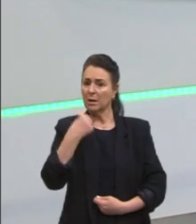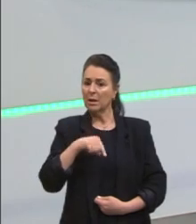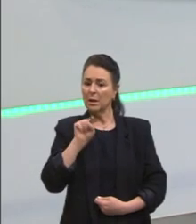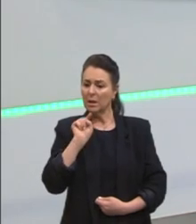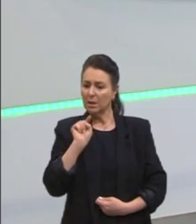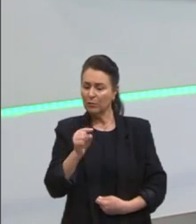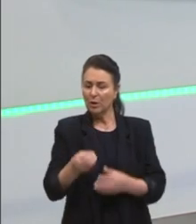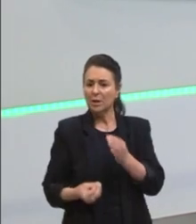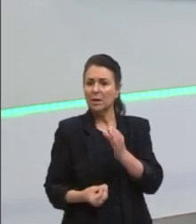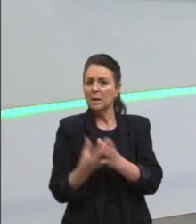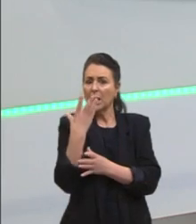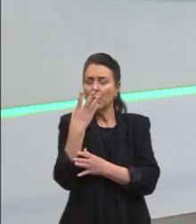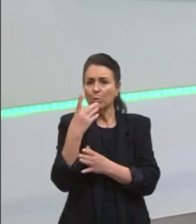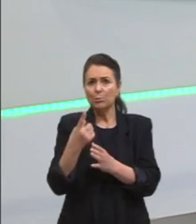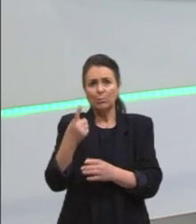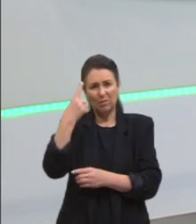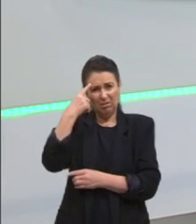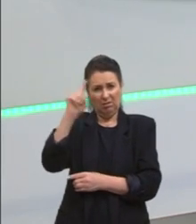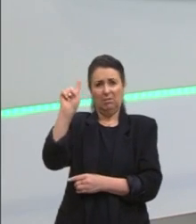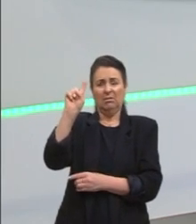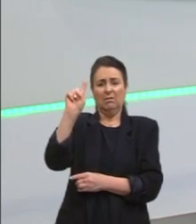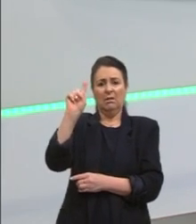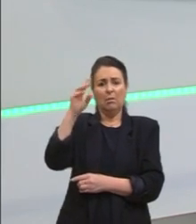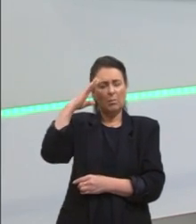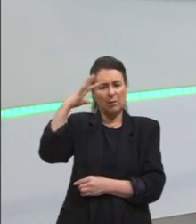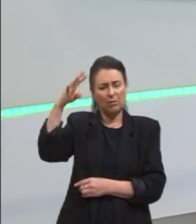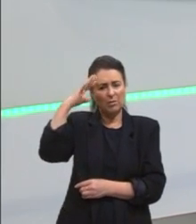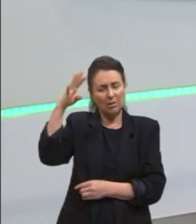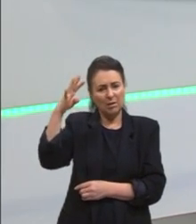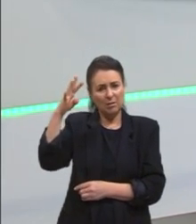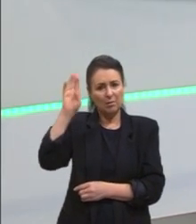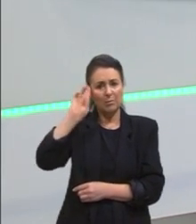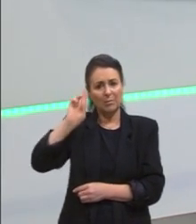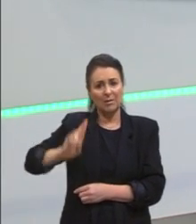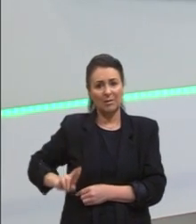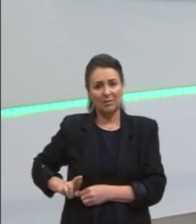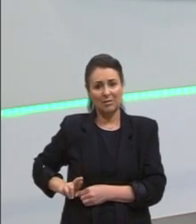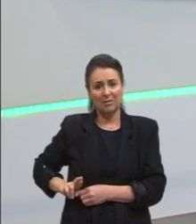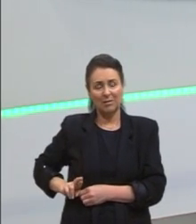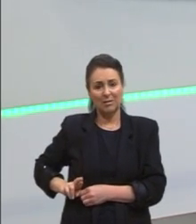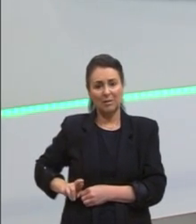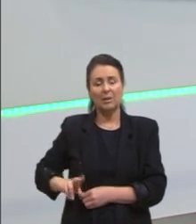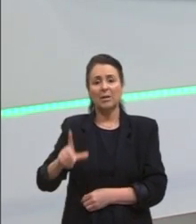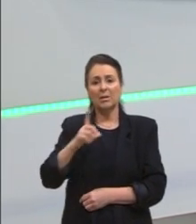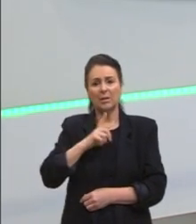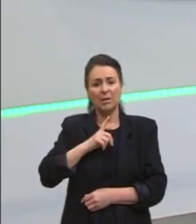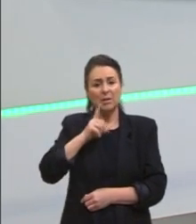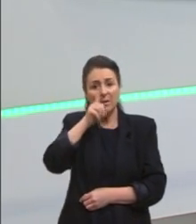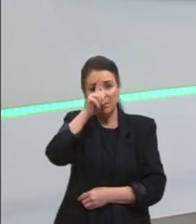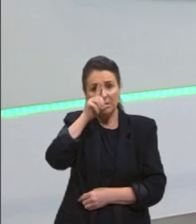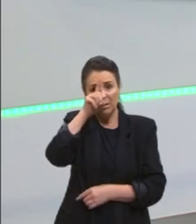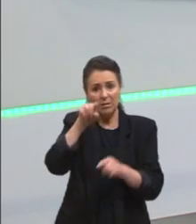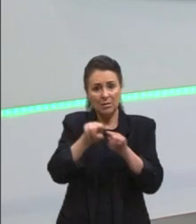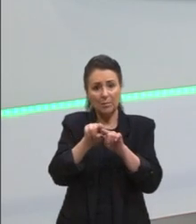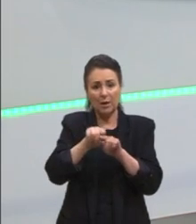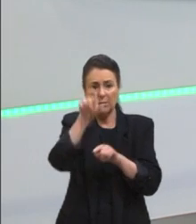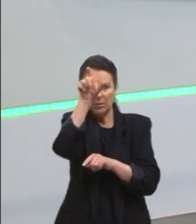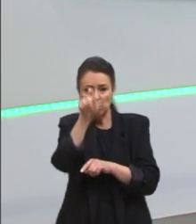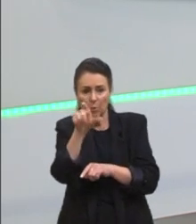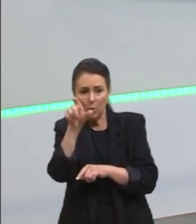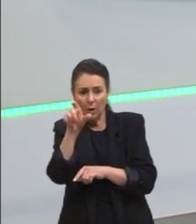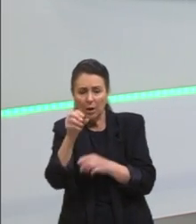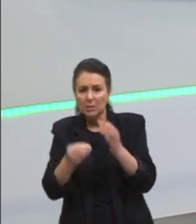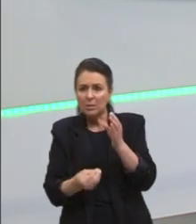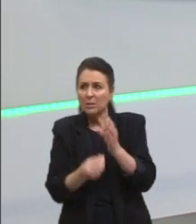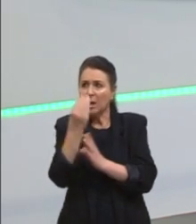criado um ideal Imaginário pela razão né portanto E aí e também tem esse perigo das pessoas criar esse